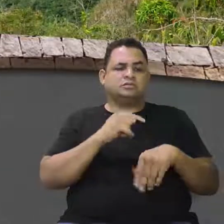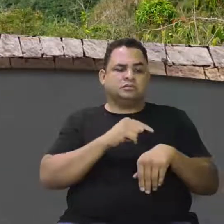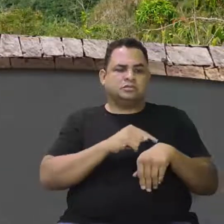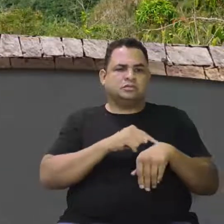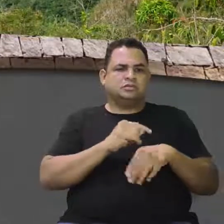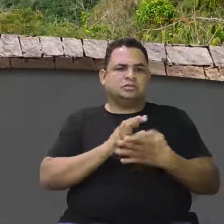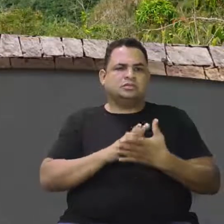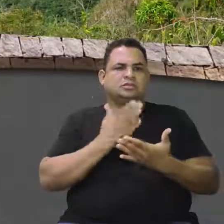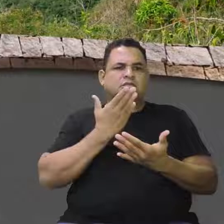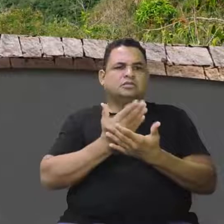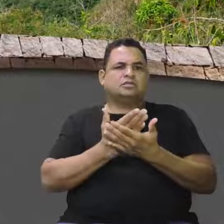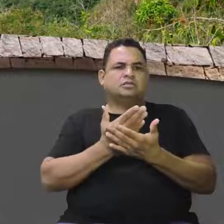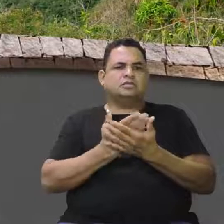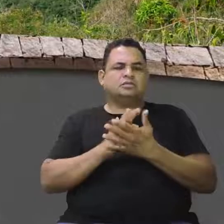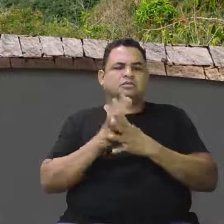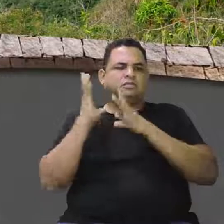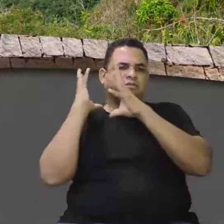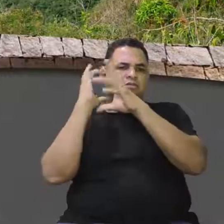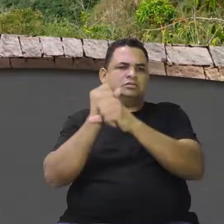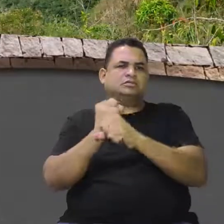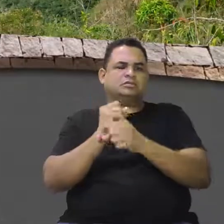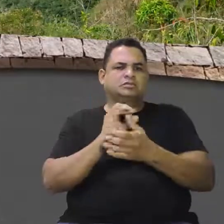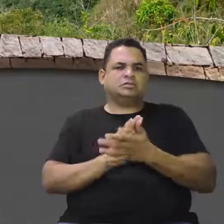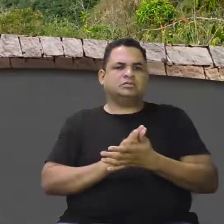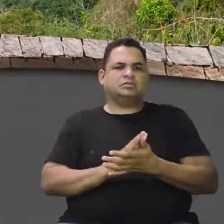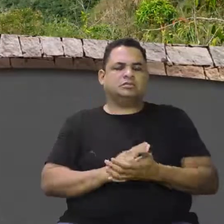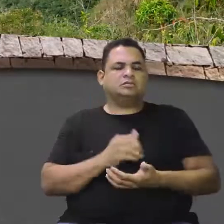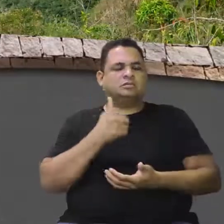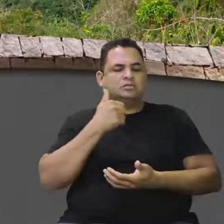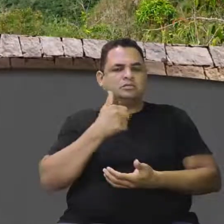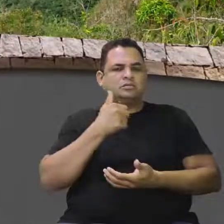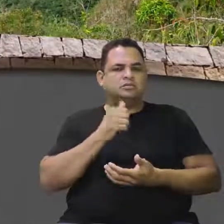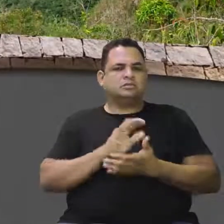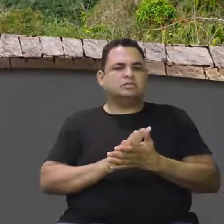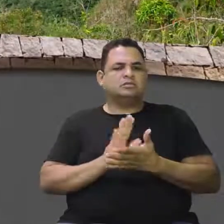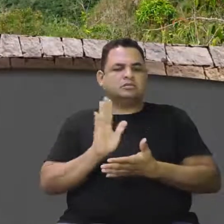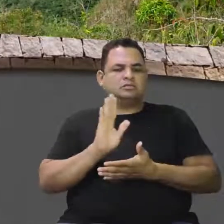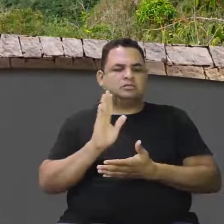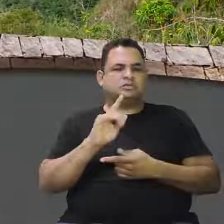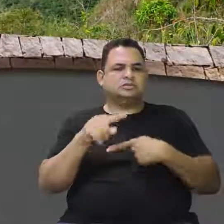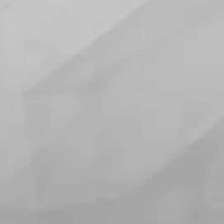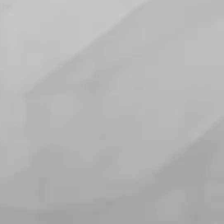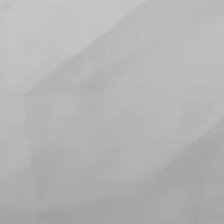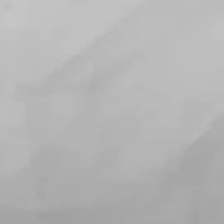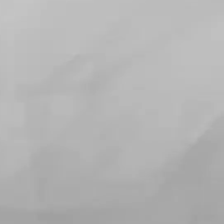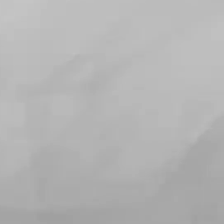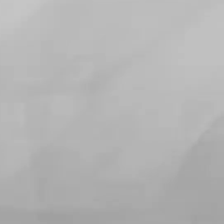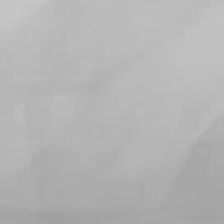pouco com a nossa aula de revisão. Valeu, galerinha, até mais, tchau!